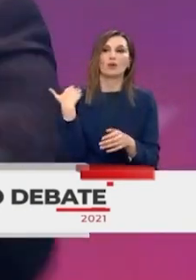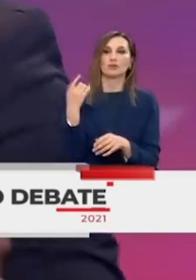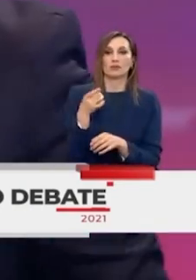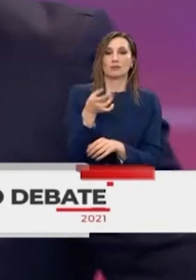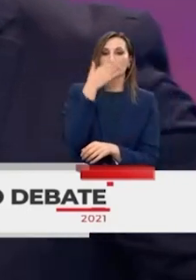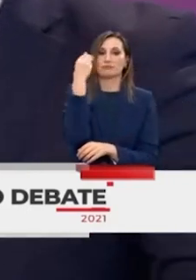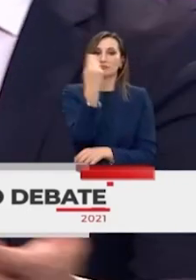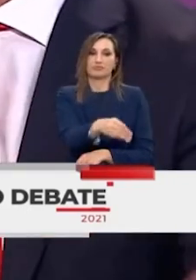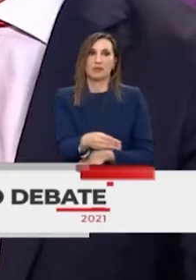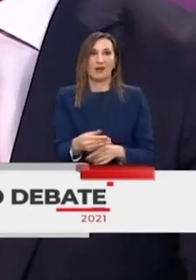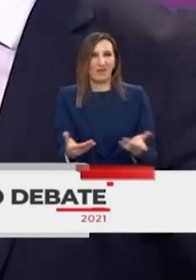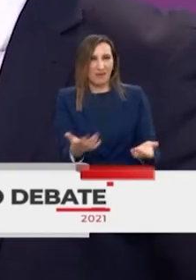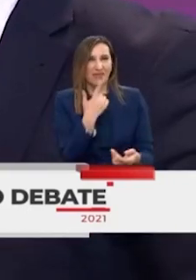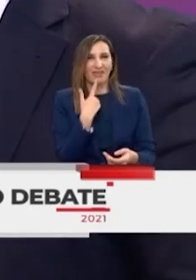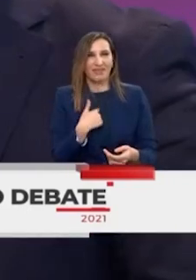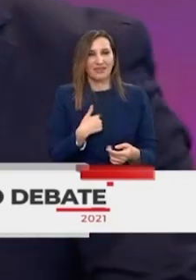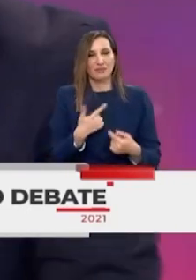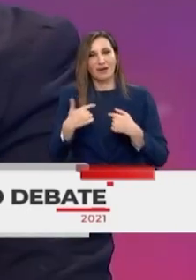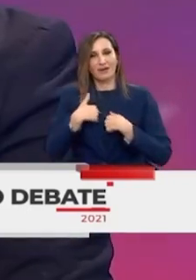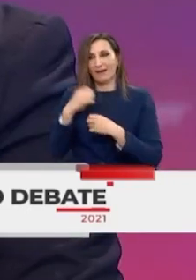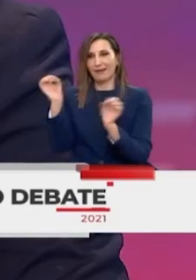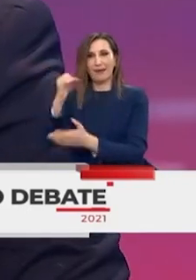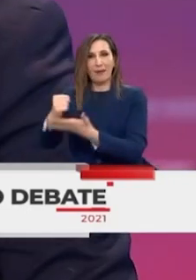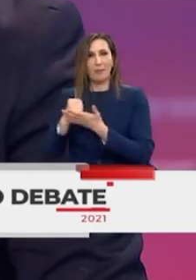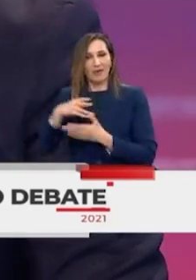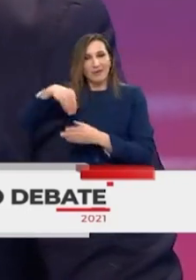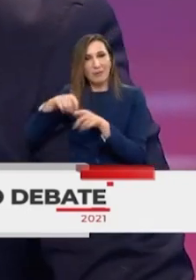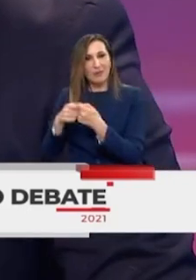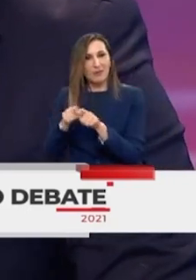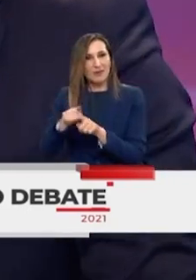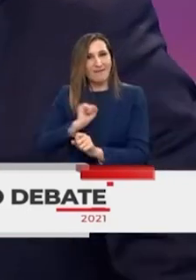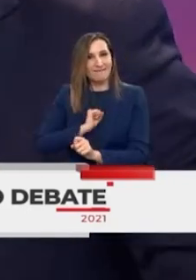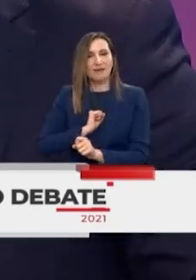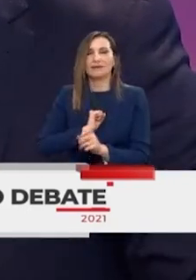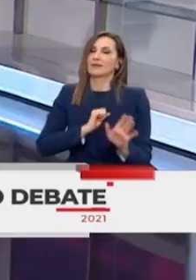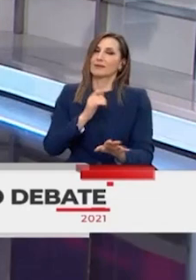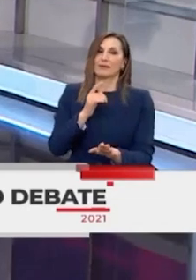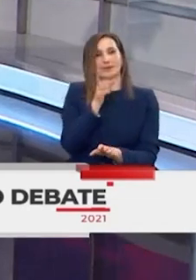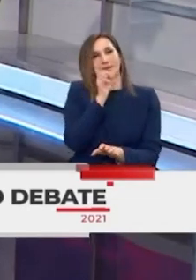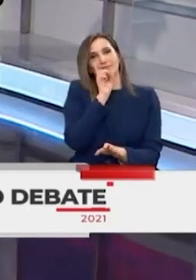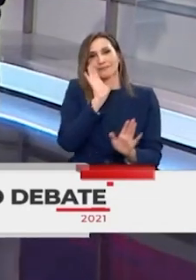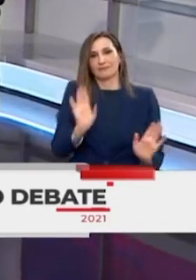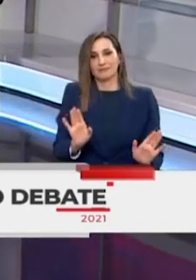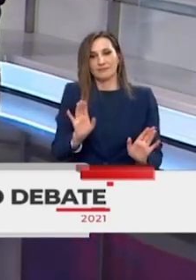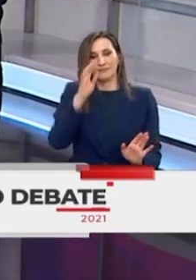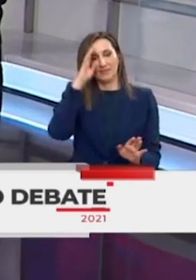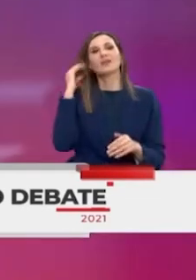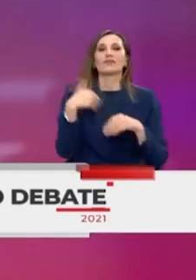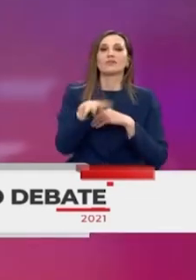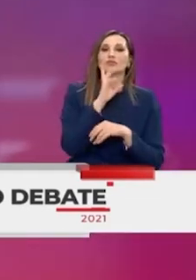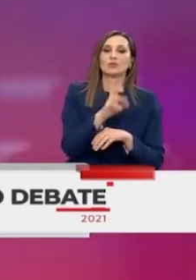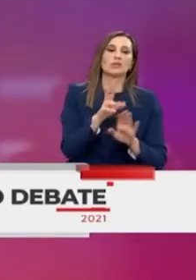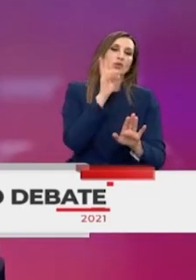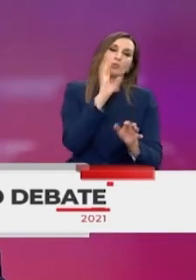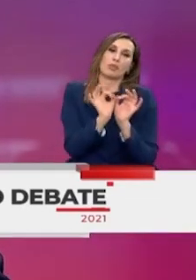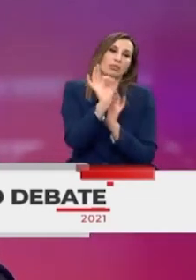costas e vem dizer que eu não tenho apoio. Do SNS aos privados, nesta fase crítica da pandemia, a preço de custo ou